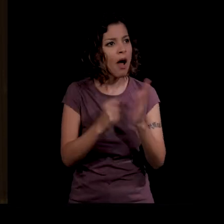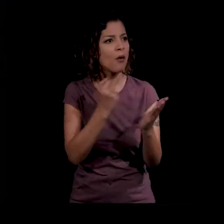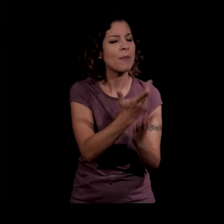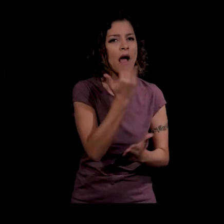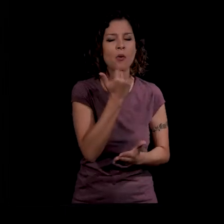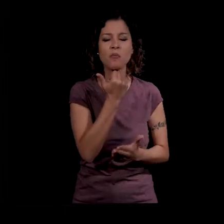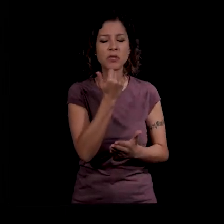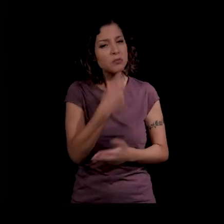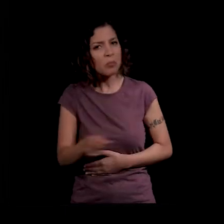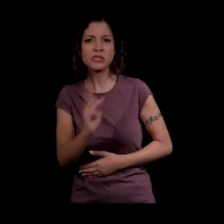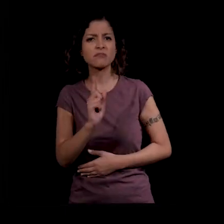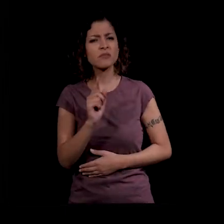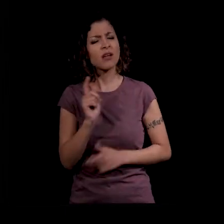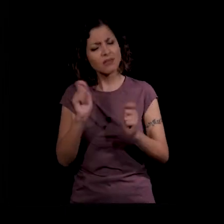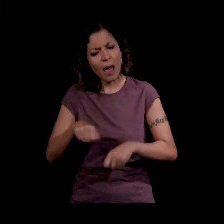mais seguro.